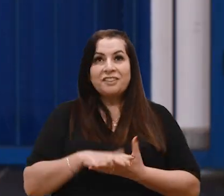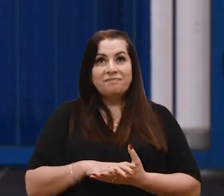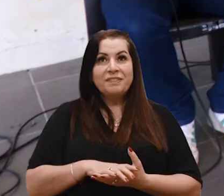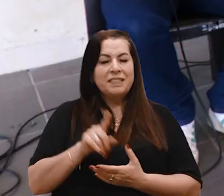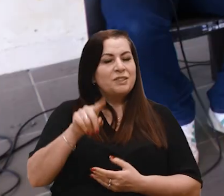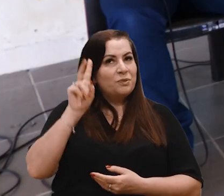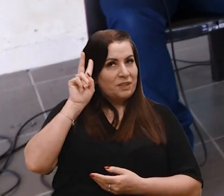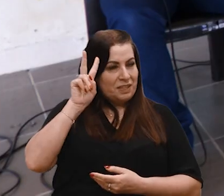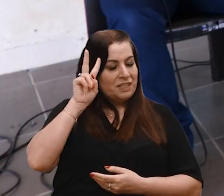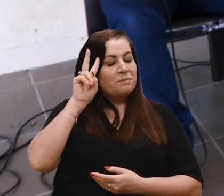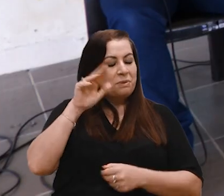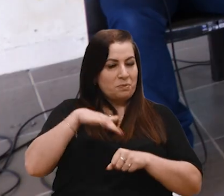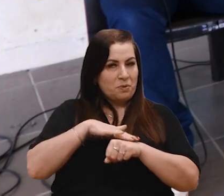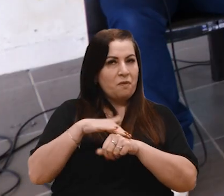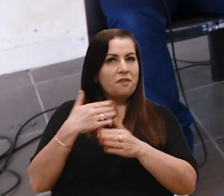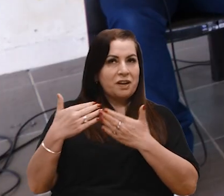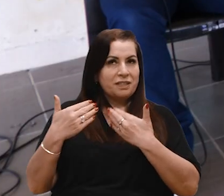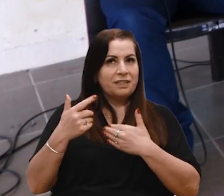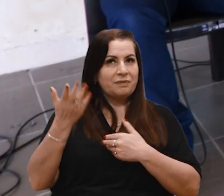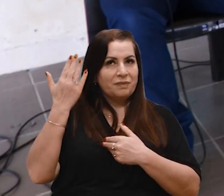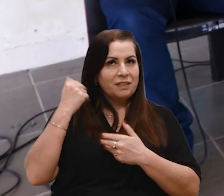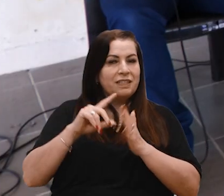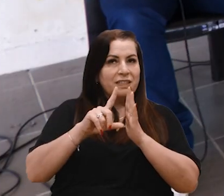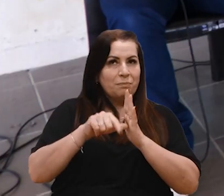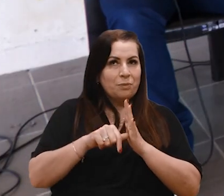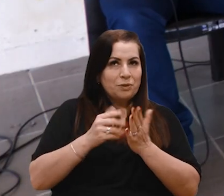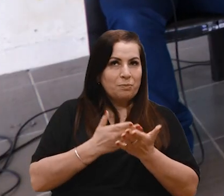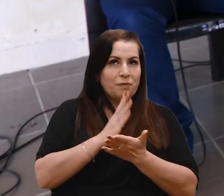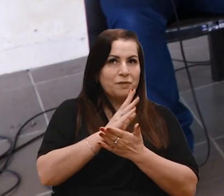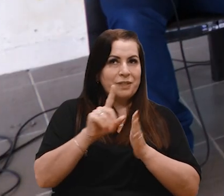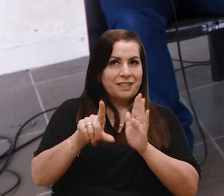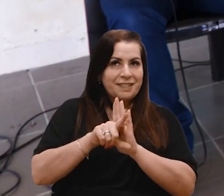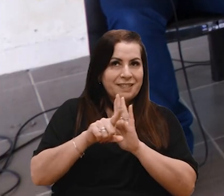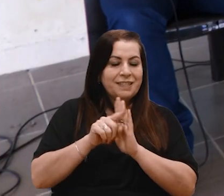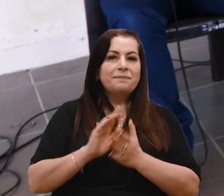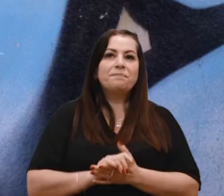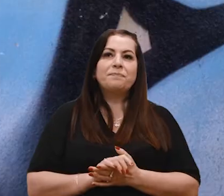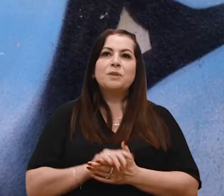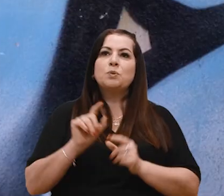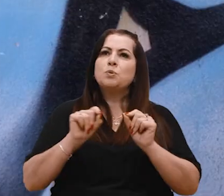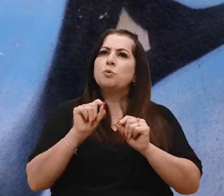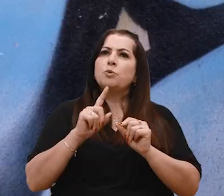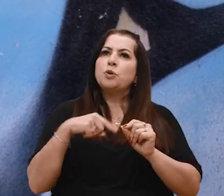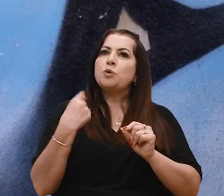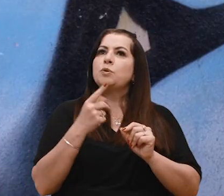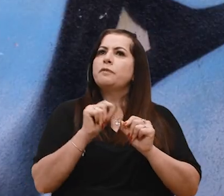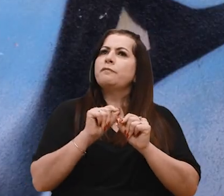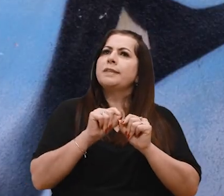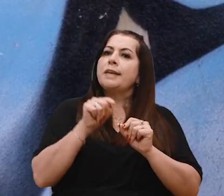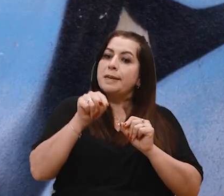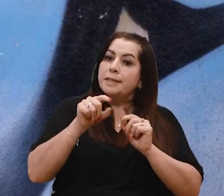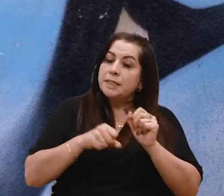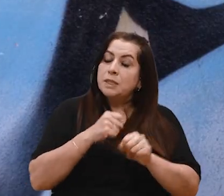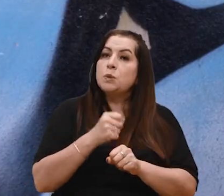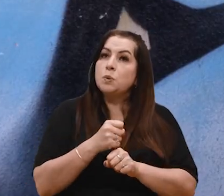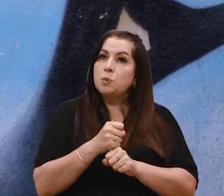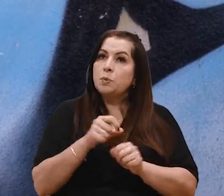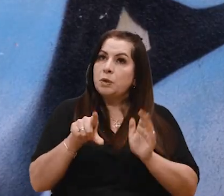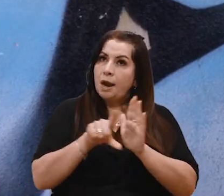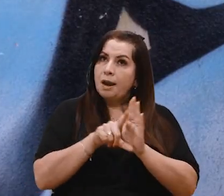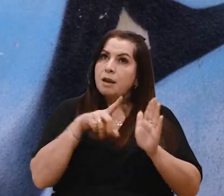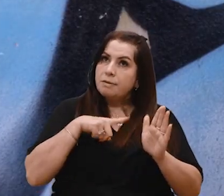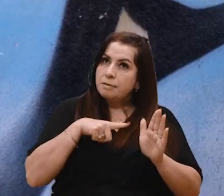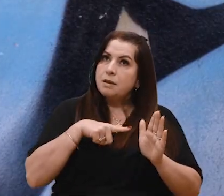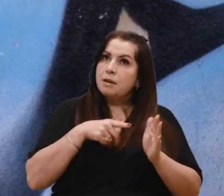né, vereadora? Isso me lembra uma conversa que a gente teve logo depois da aprovação da lei, que é sobre o que nós íamos fazer